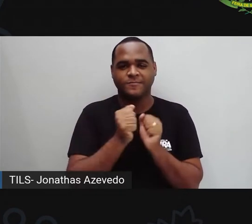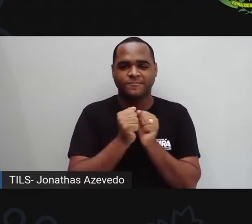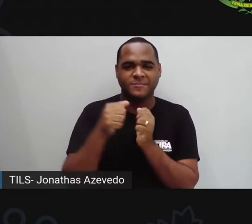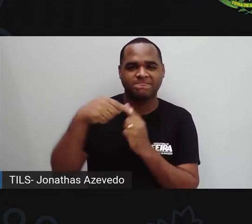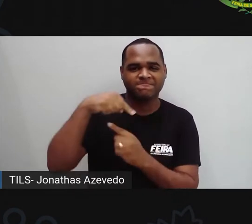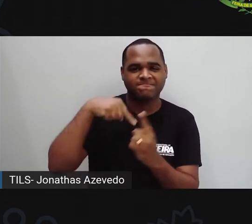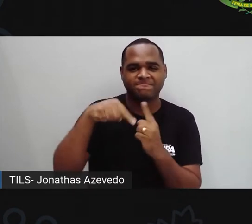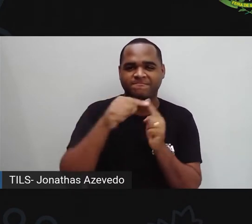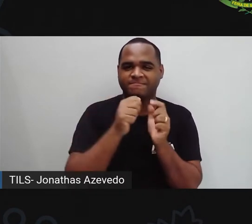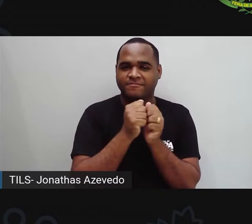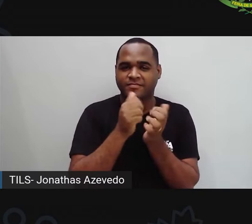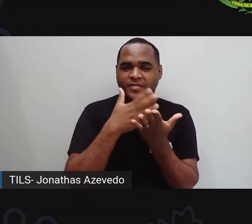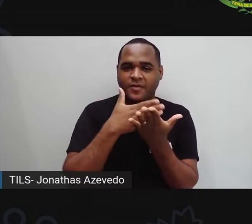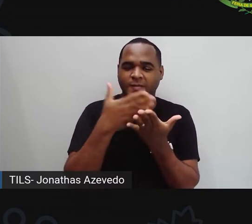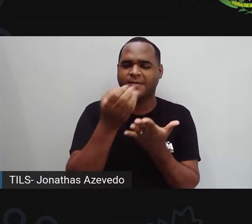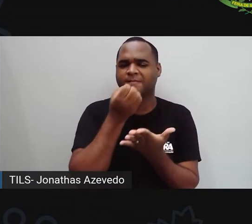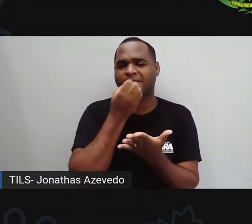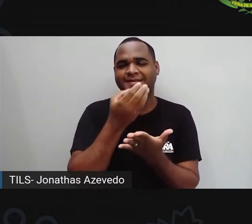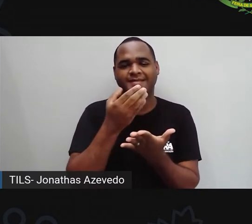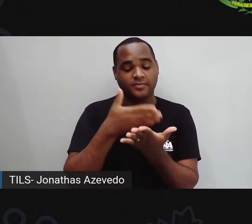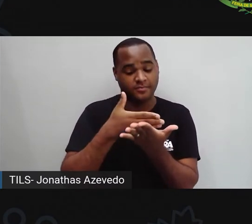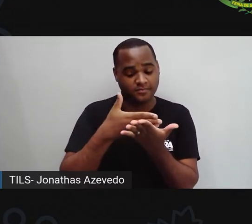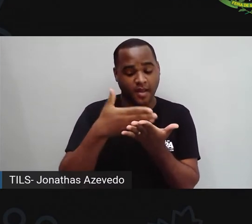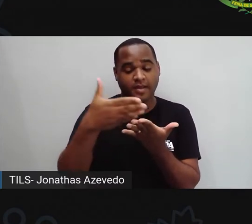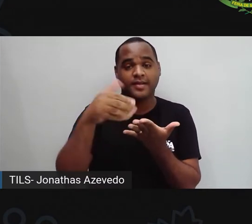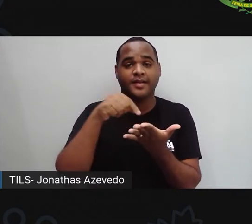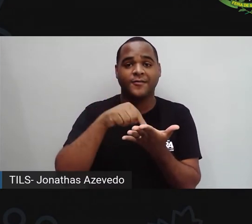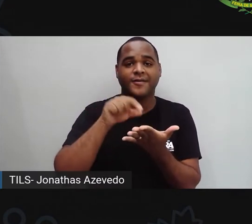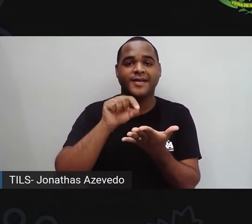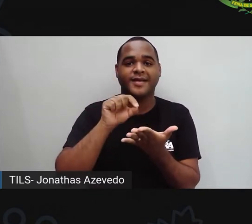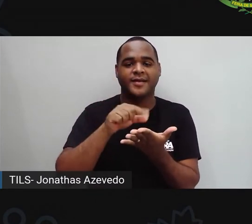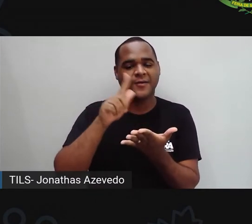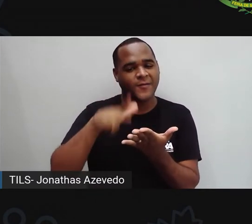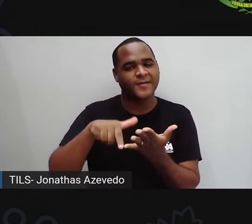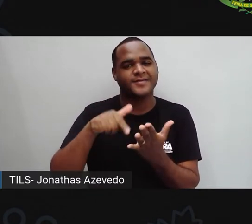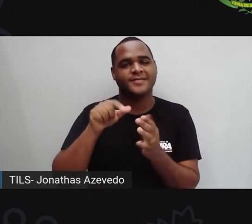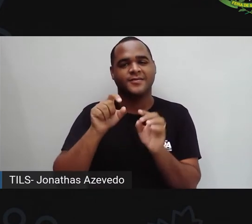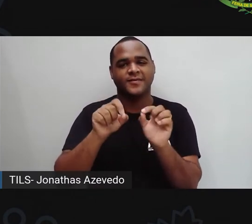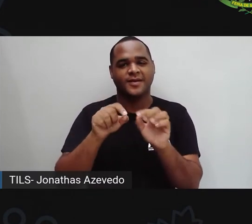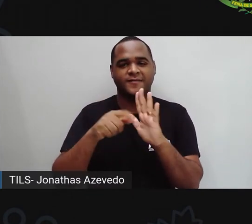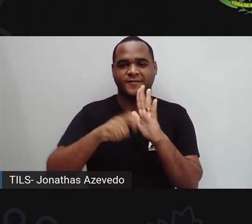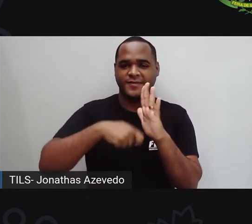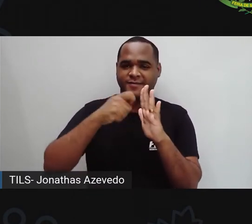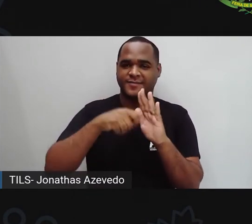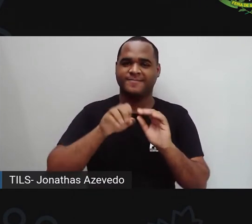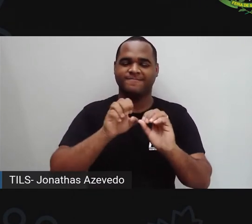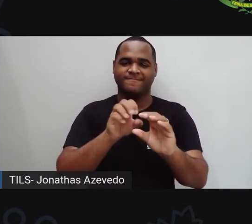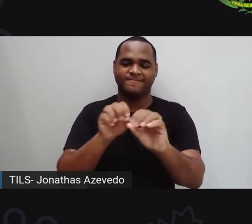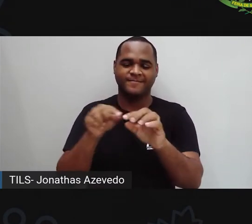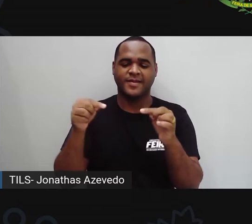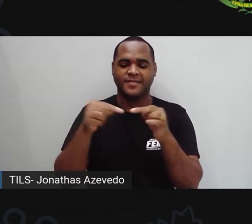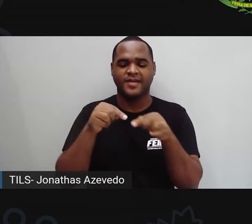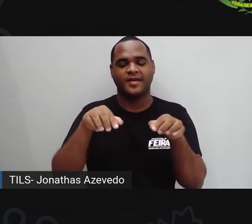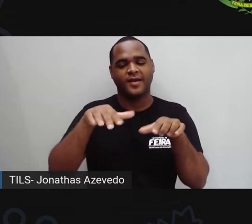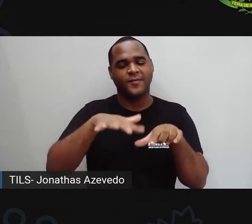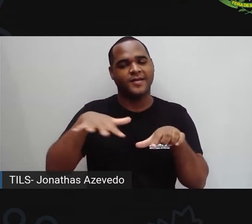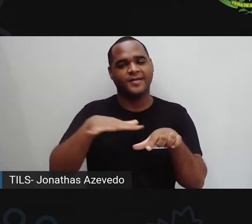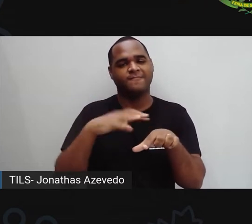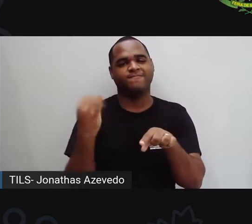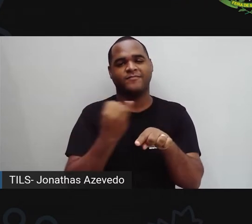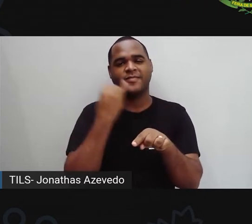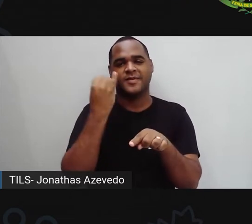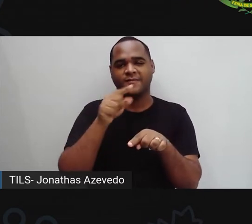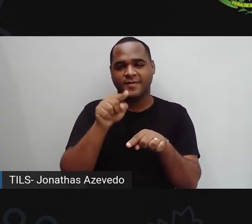juntinhos, não é para começarmos aí, iniciarmos mais uma videoaula e termos aí este momento tão importante de